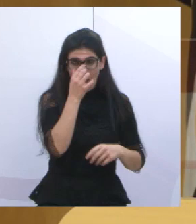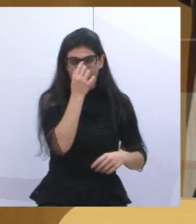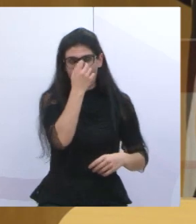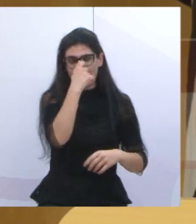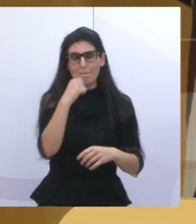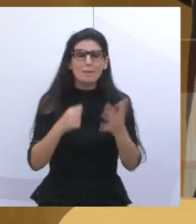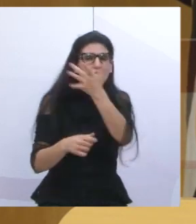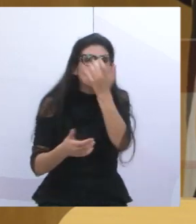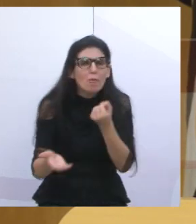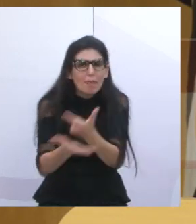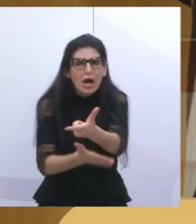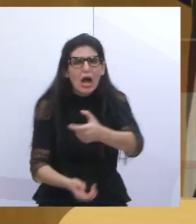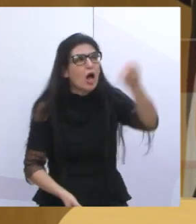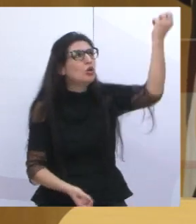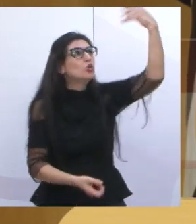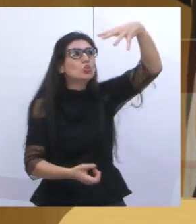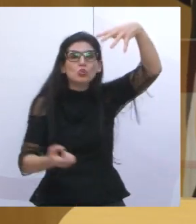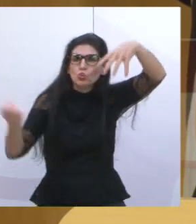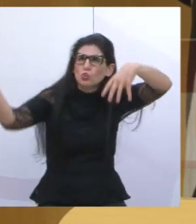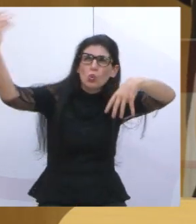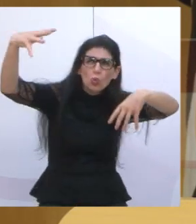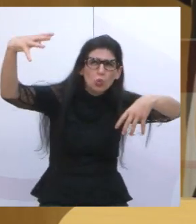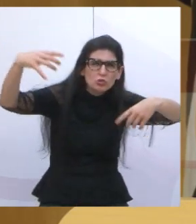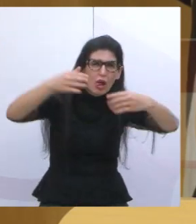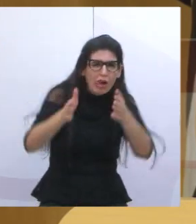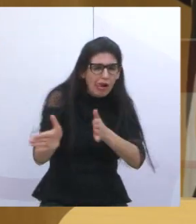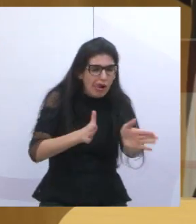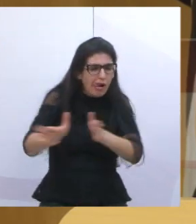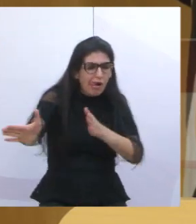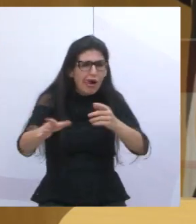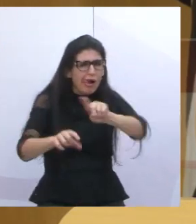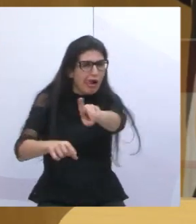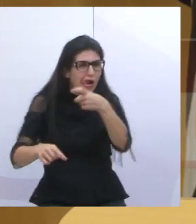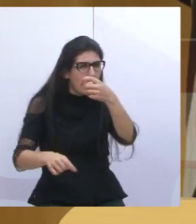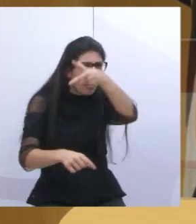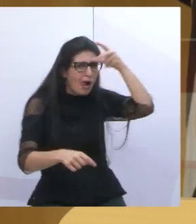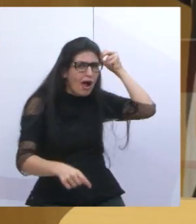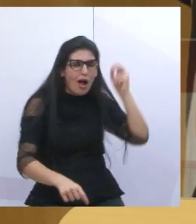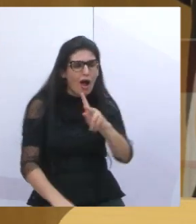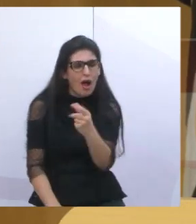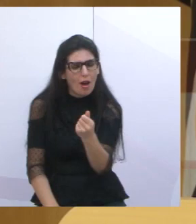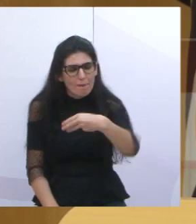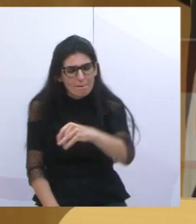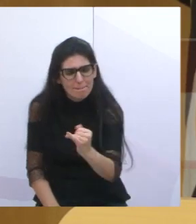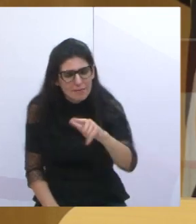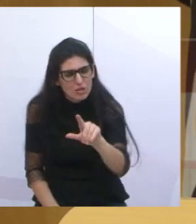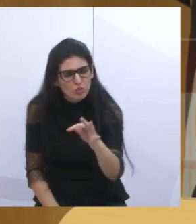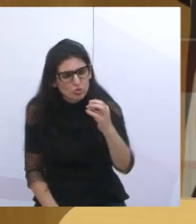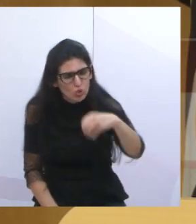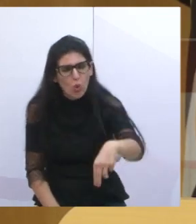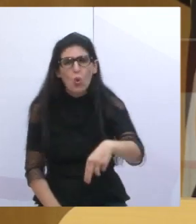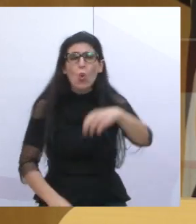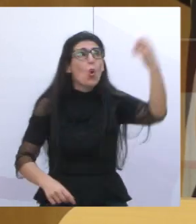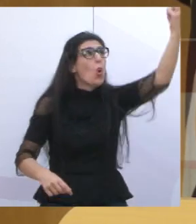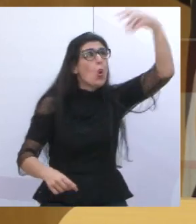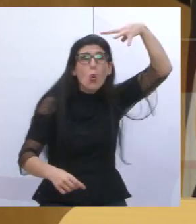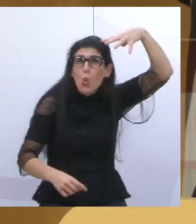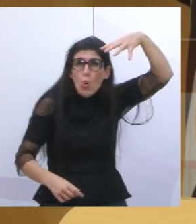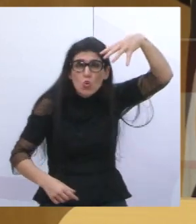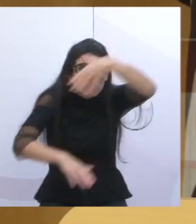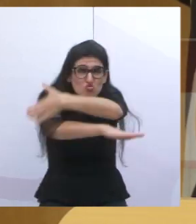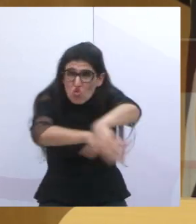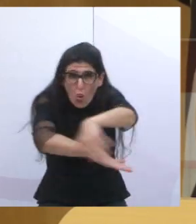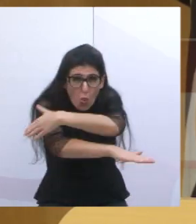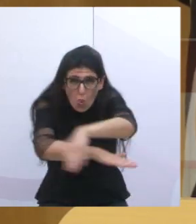rua, aí, a época do Hamilton, que cobrou luz de rua, coisa que não pode cobrar luz de